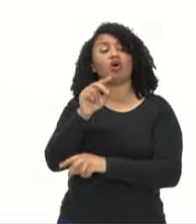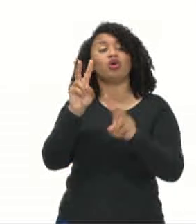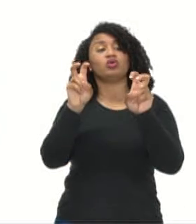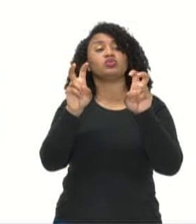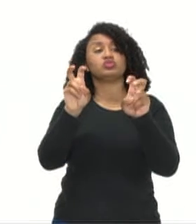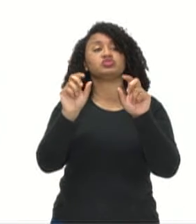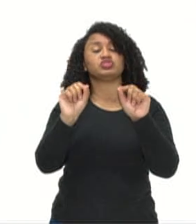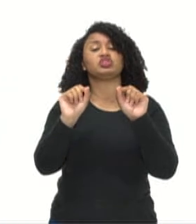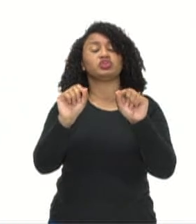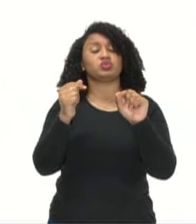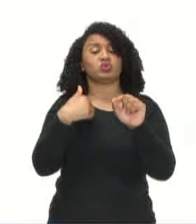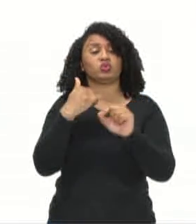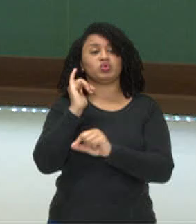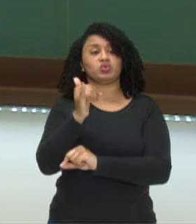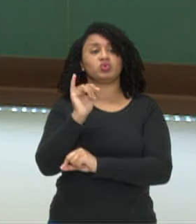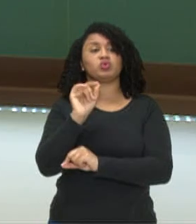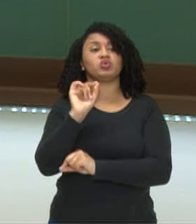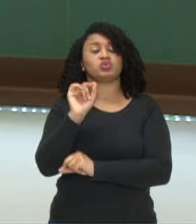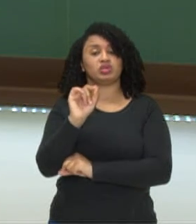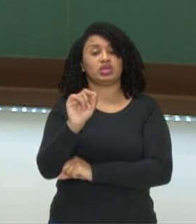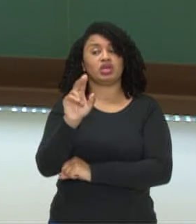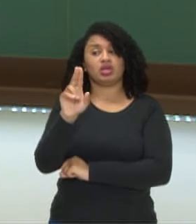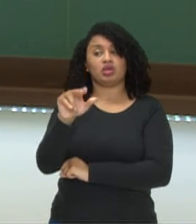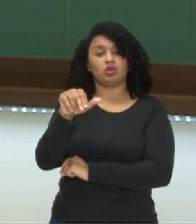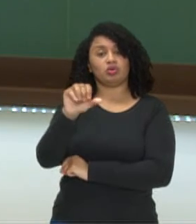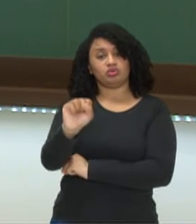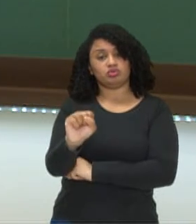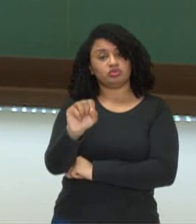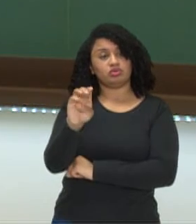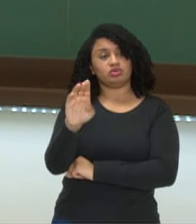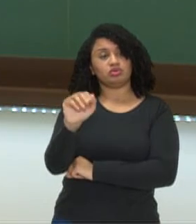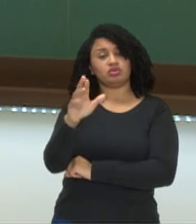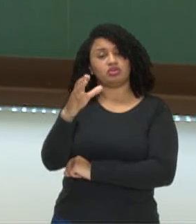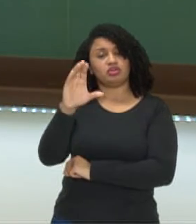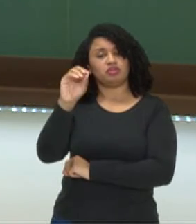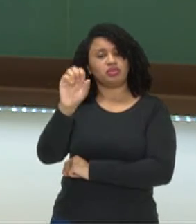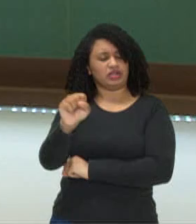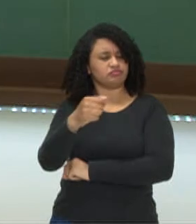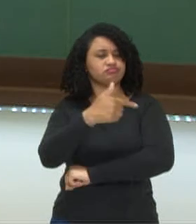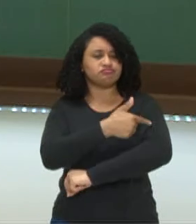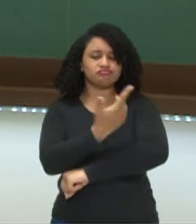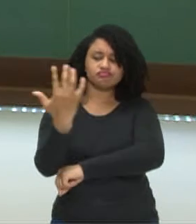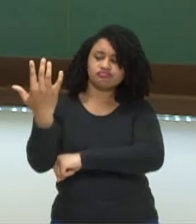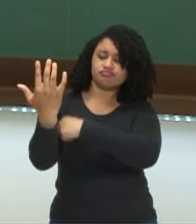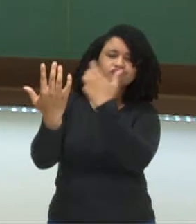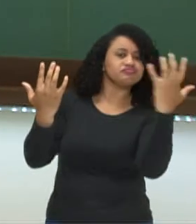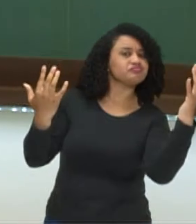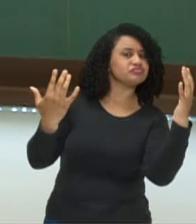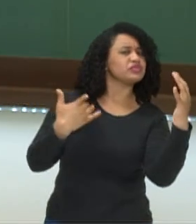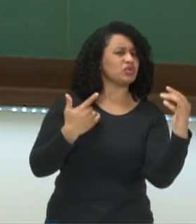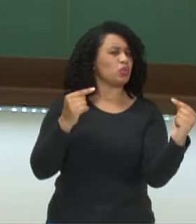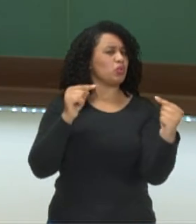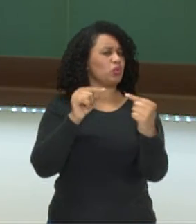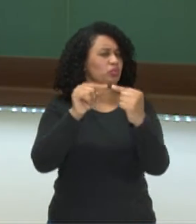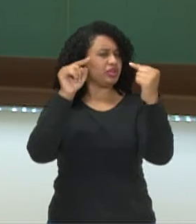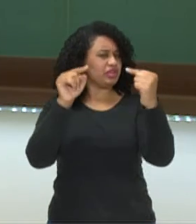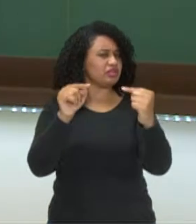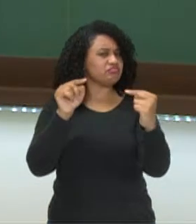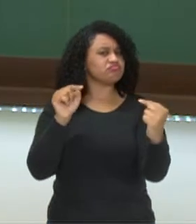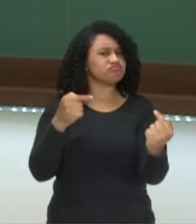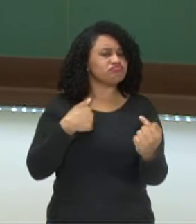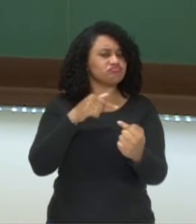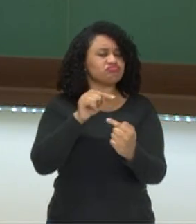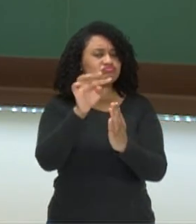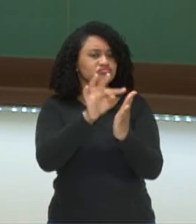título do nosso texto, Uns Braços. Então eu te pergunto se isso está adequado, né?